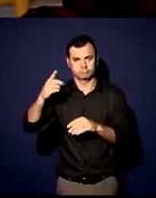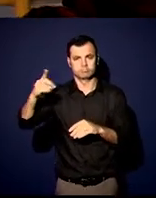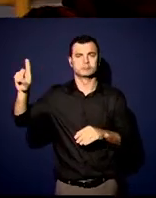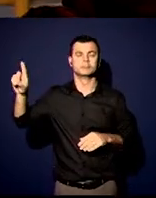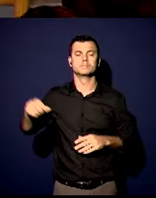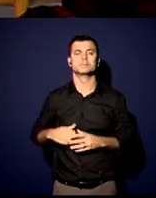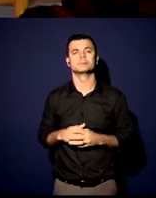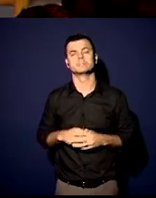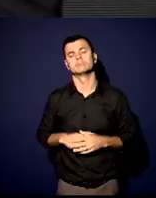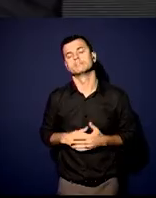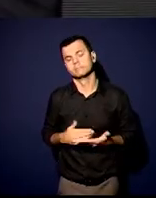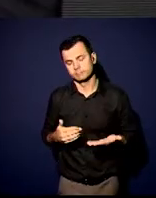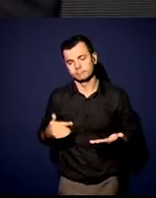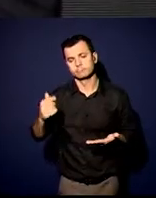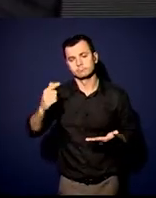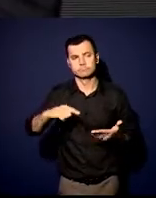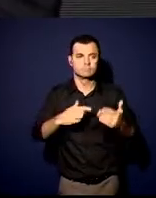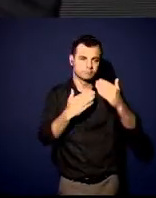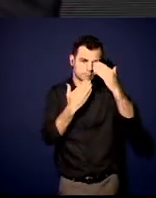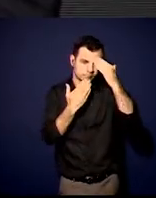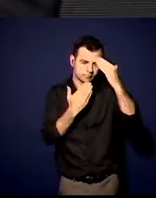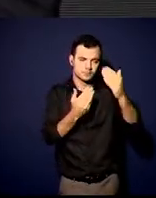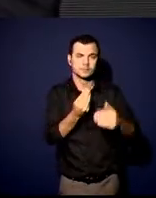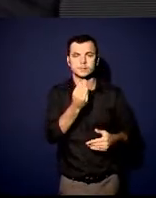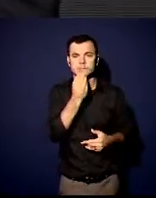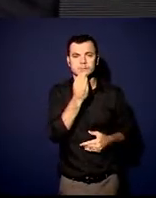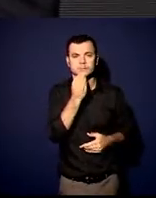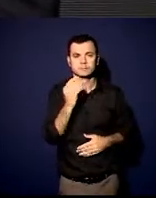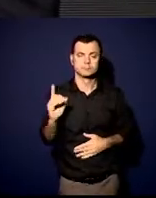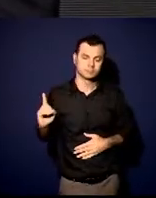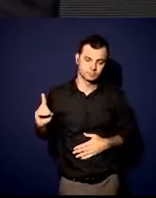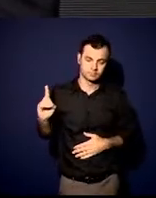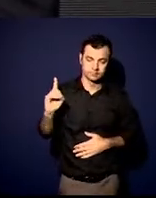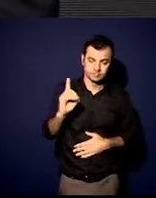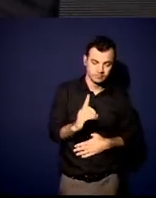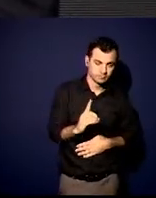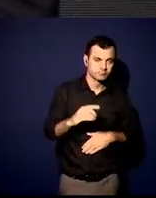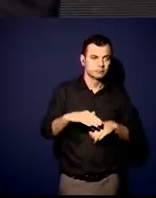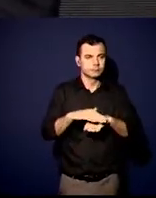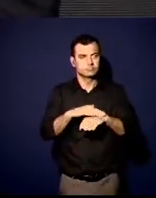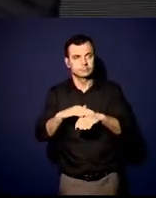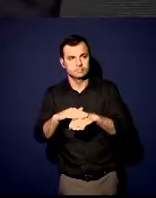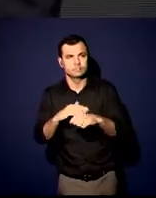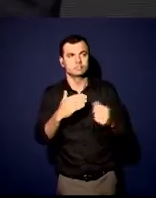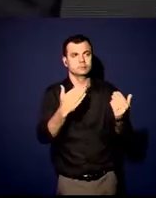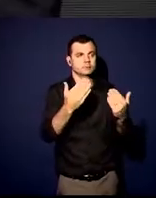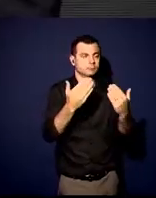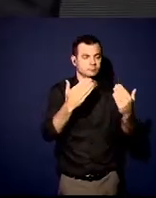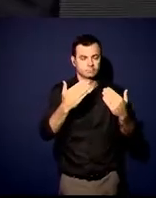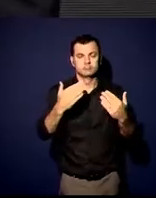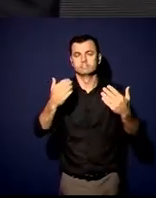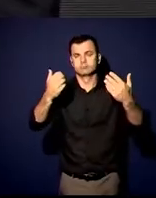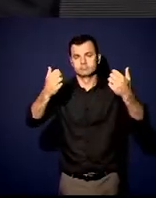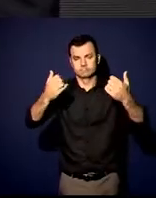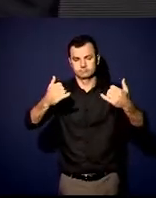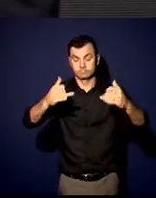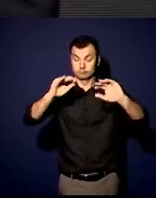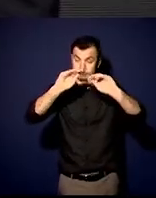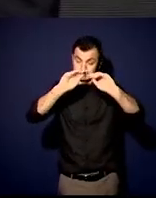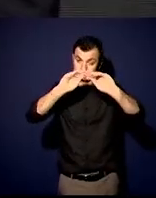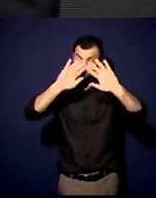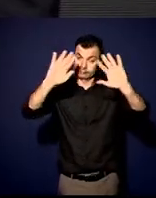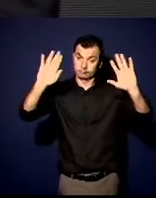agradecer mais uma vez oportunidade de estarmos aqui podemos conversar um pouco sempre com bastante clareza Espero que tenha